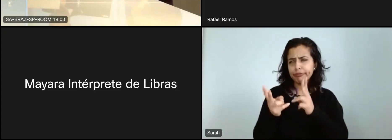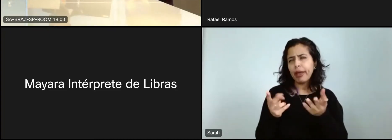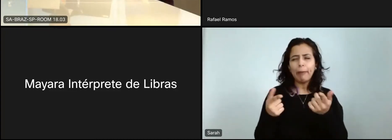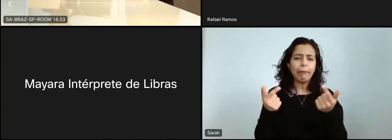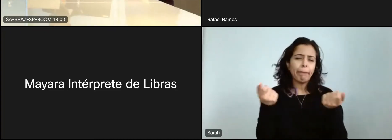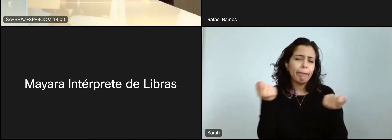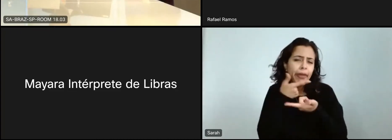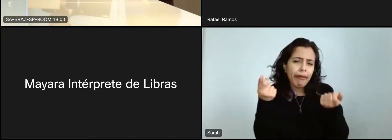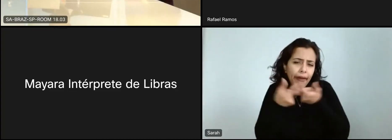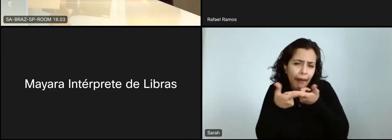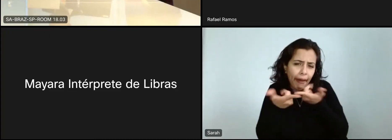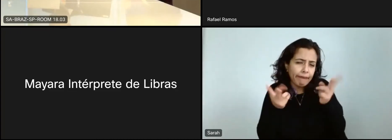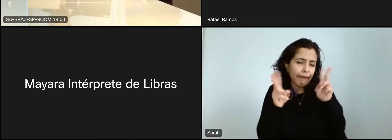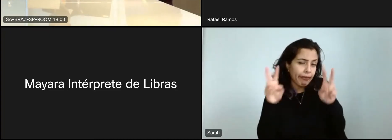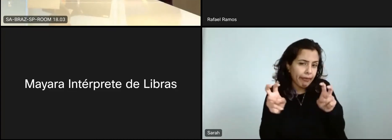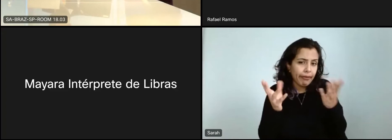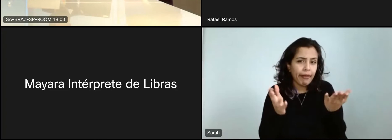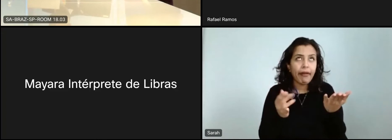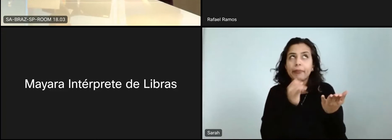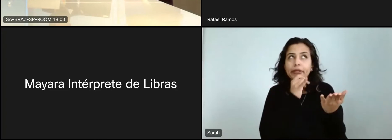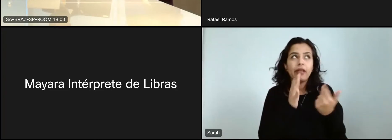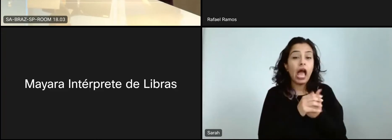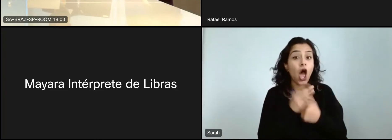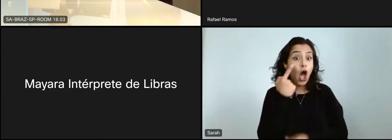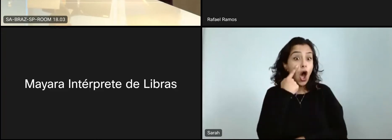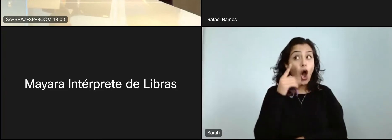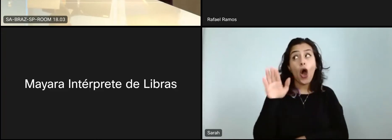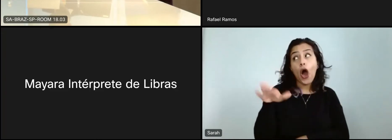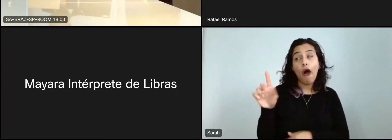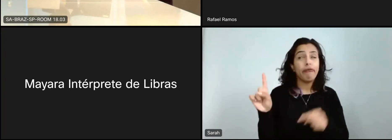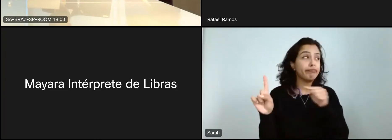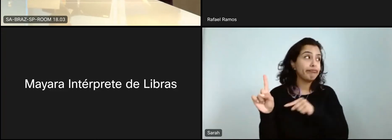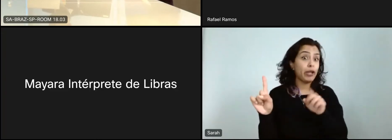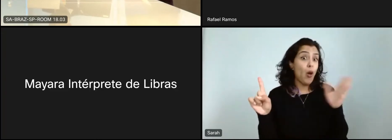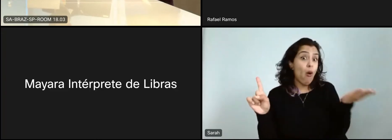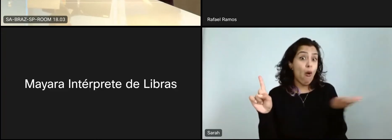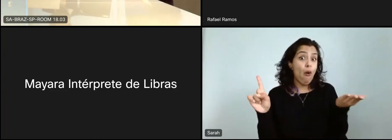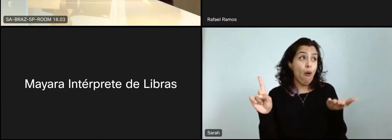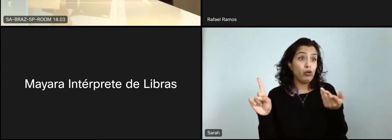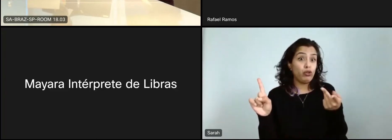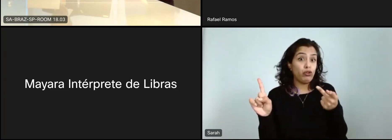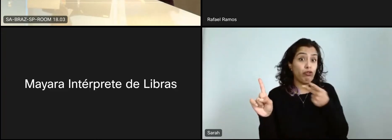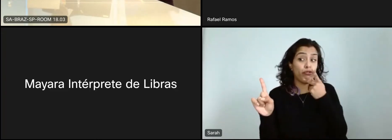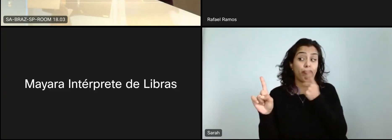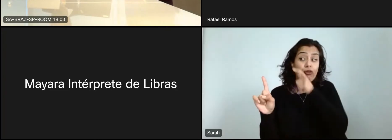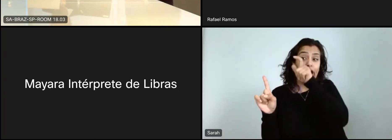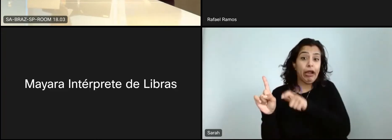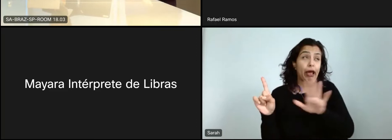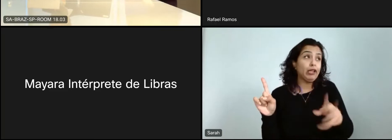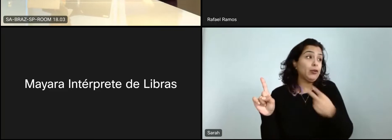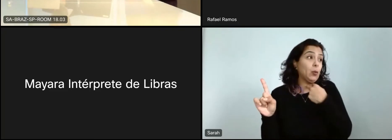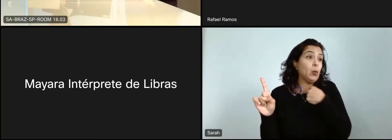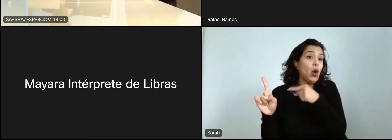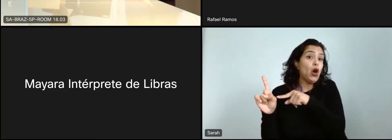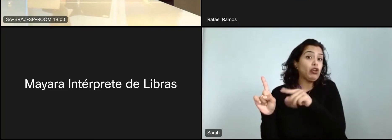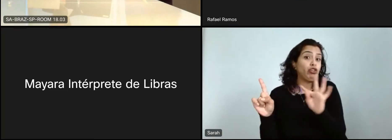piadinhas, entre aspas, de, ai, olha, não pode falar com tal pessoa hoje porque tá de TPM. Ou, ah, você não